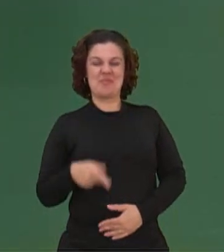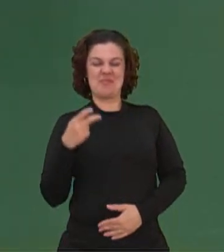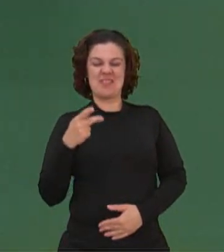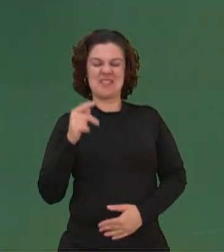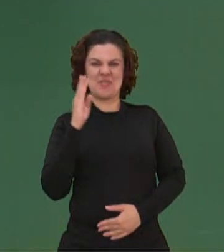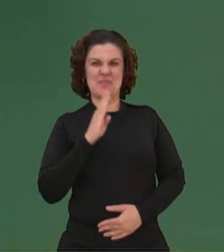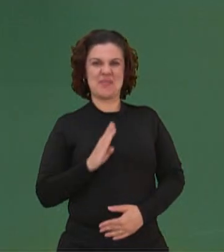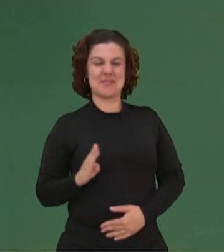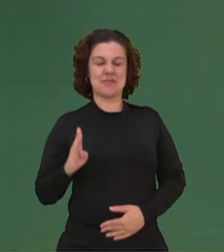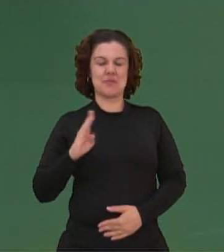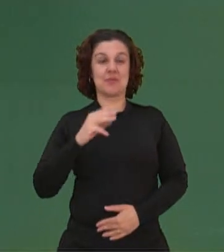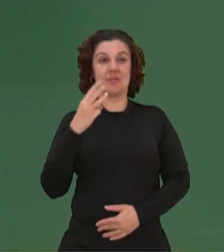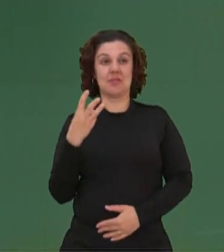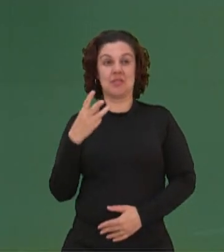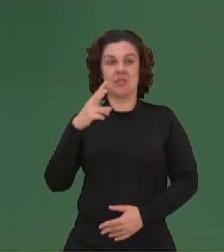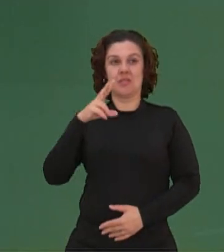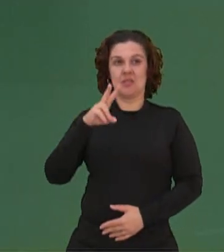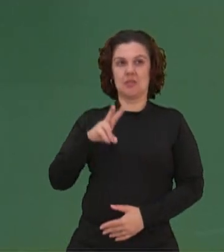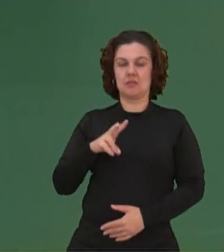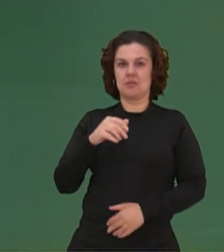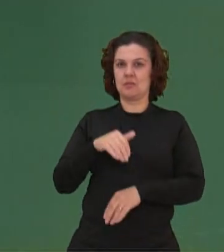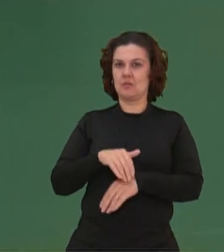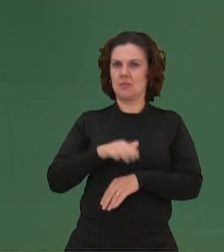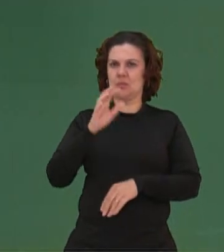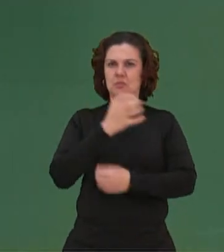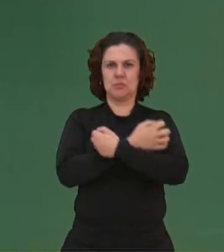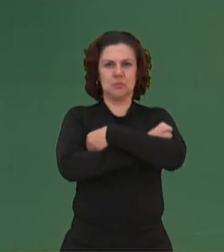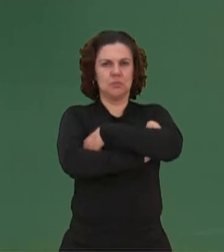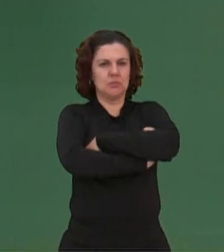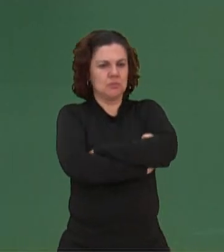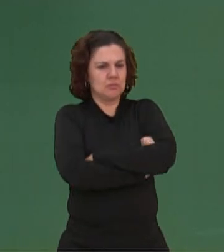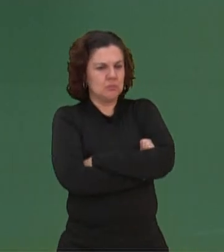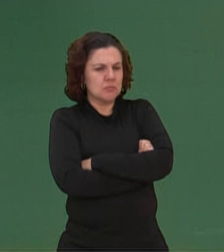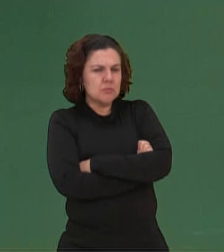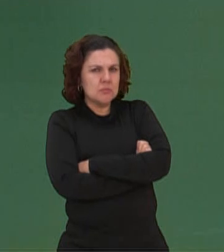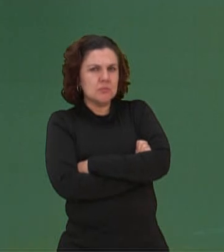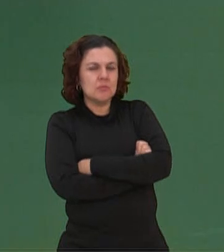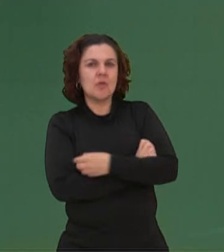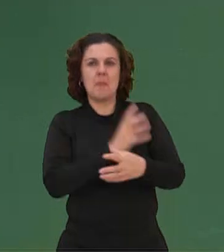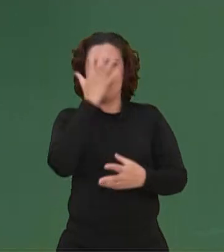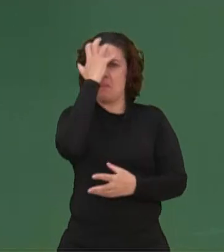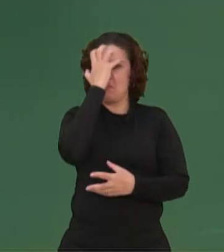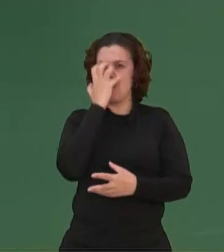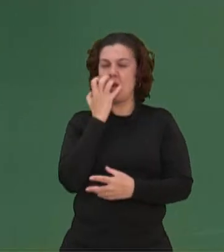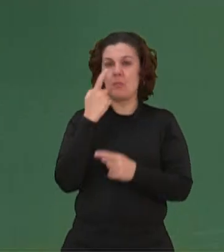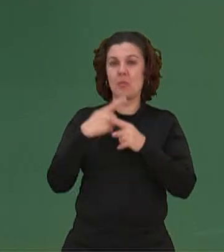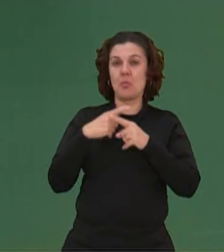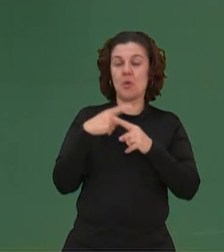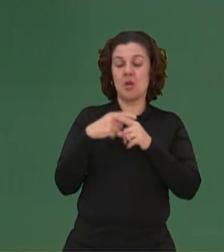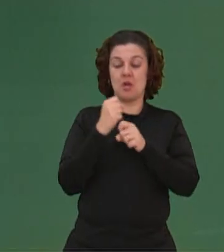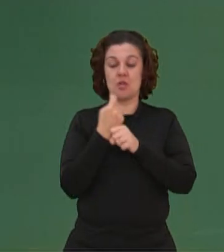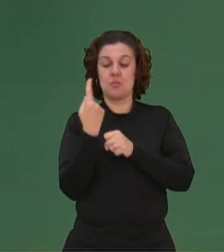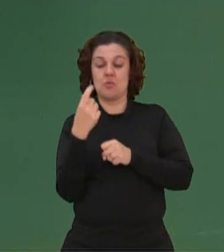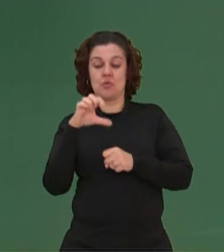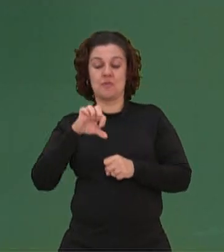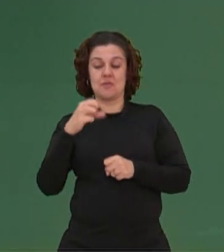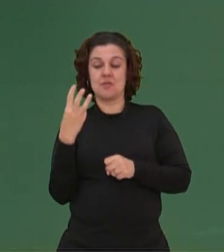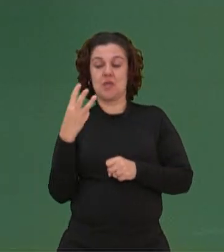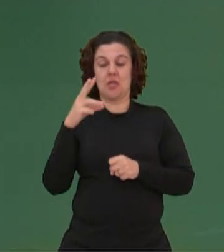Já no ano de 32, um Getúlio muito bravo. Lembra que em 32, nós temos a